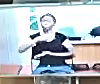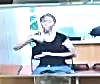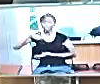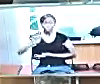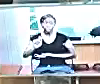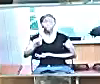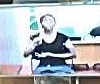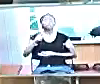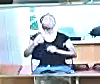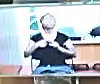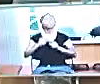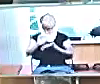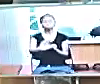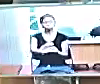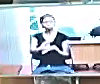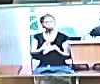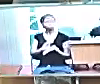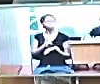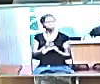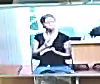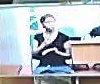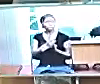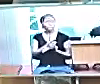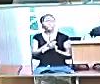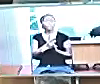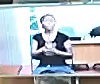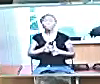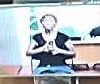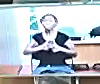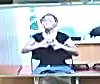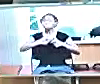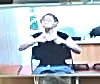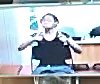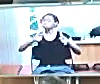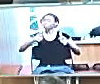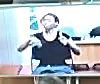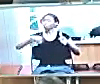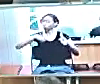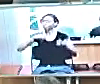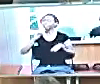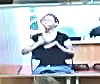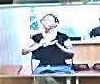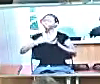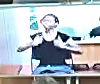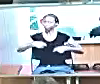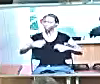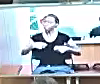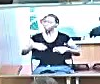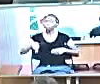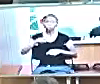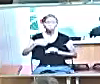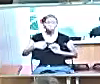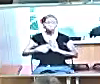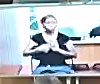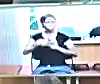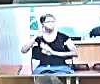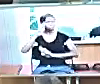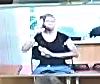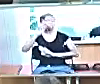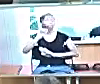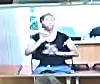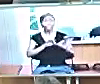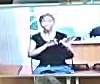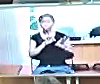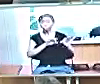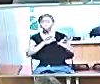e que esse recurso possa ser ampliado de acordo com as nossas demandas e necessidades não gostaríamos de enfatizar que esse programa é